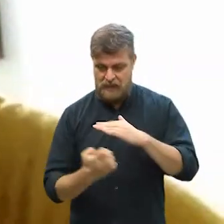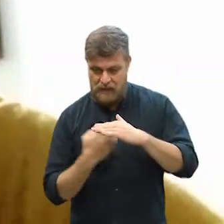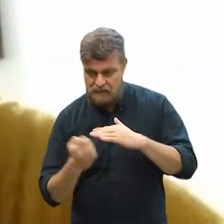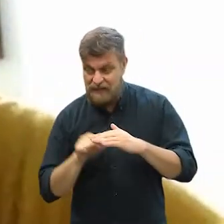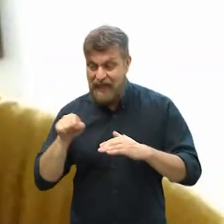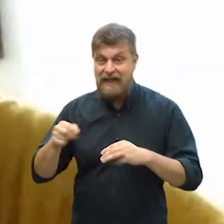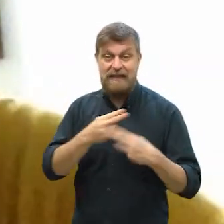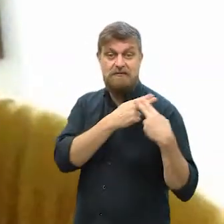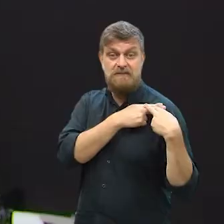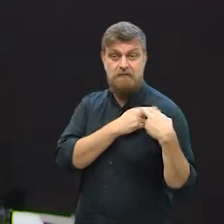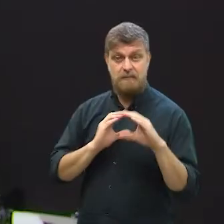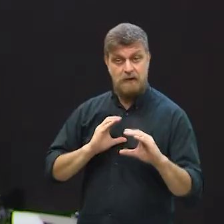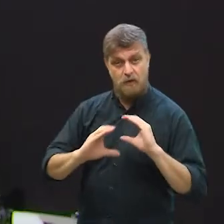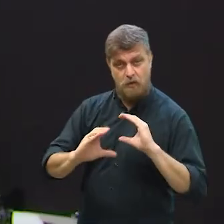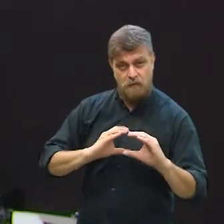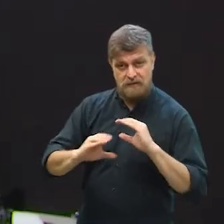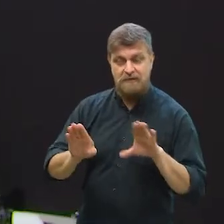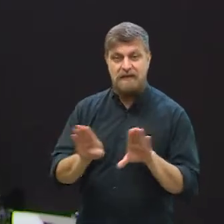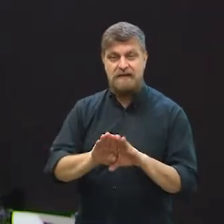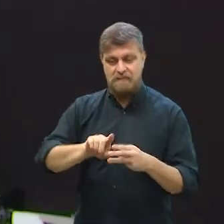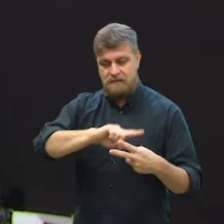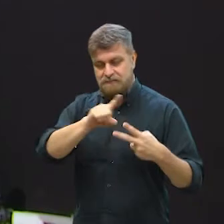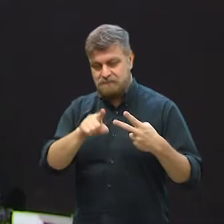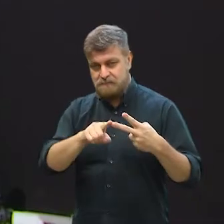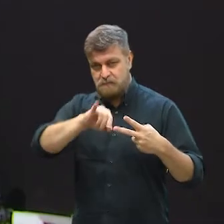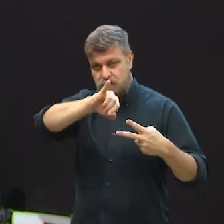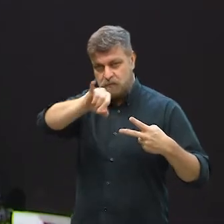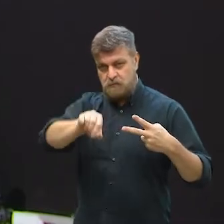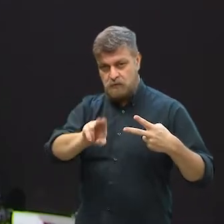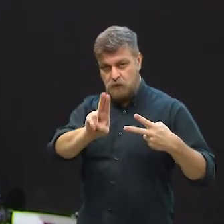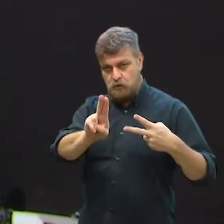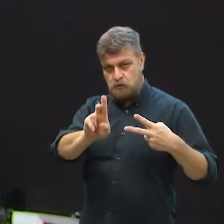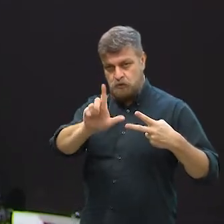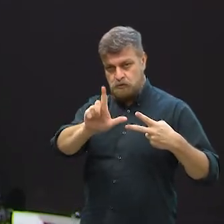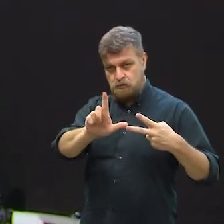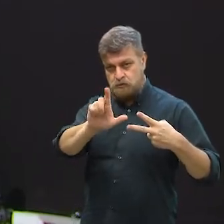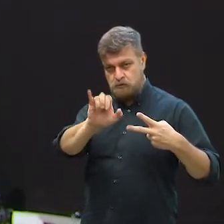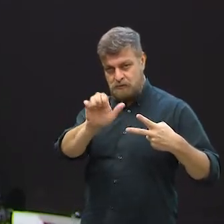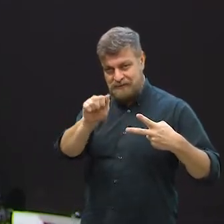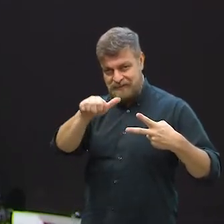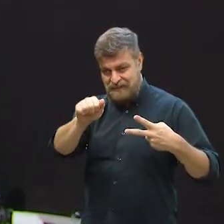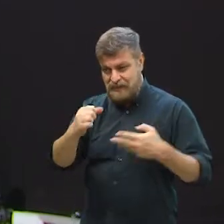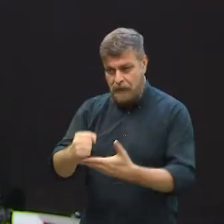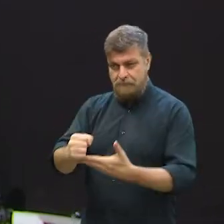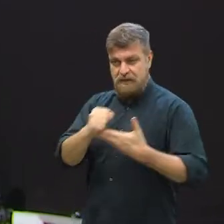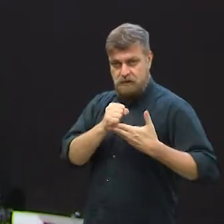frente de comunicação, e a Juliana, que veio me ajudar com a operação, né? Então, eu